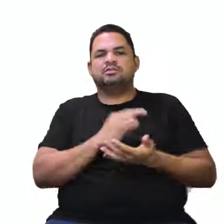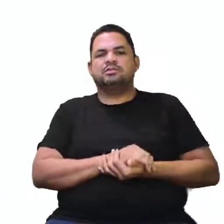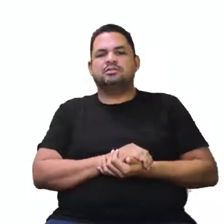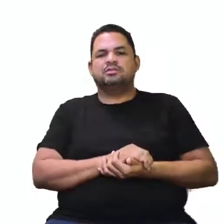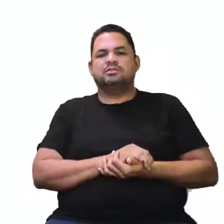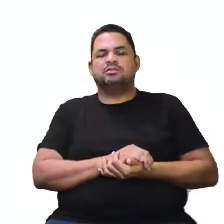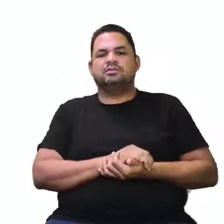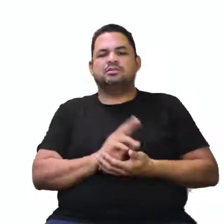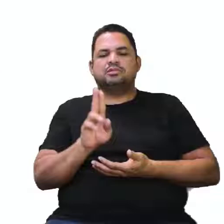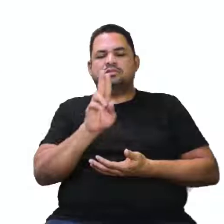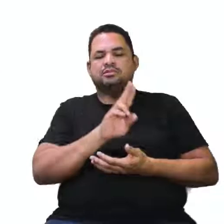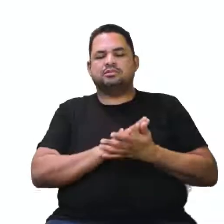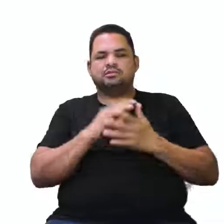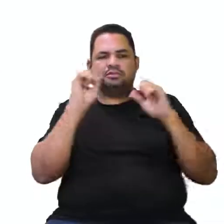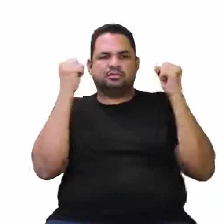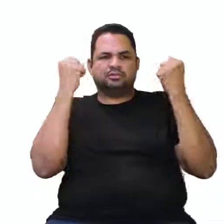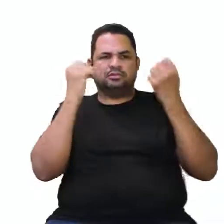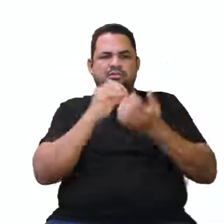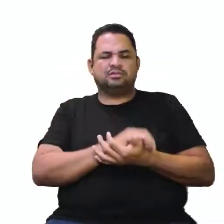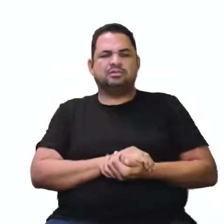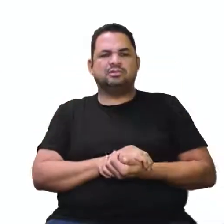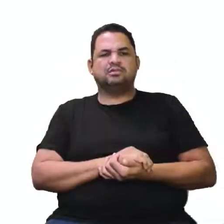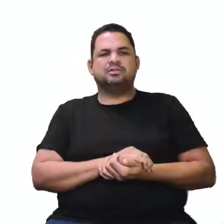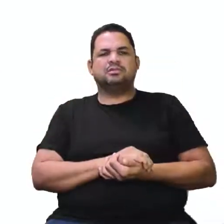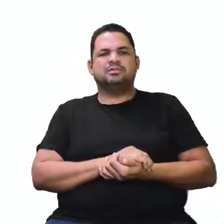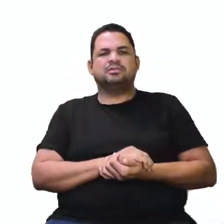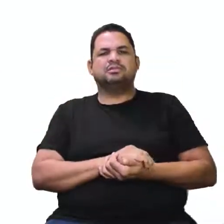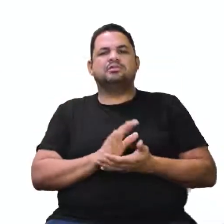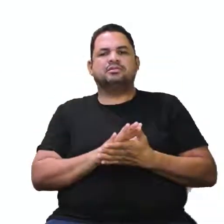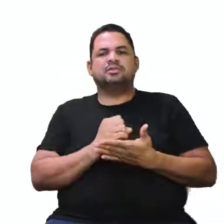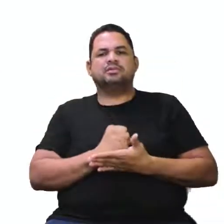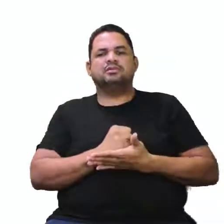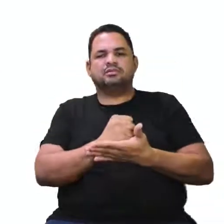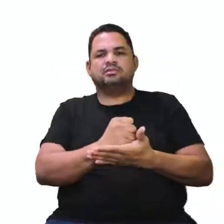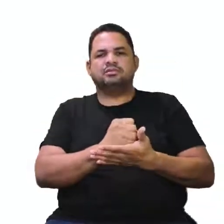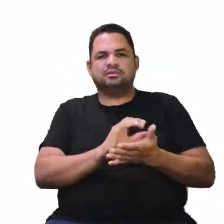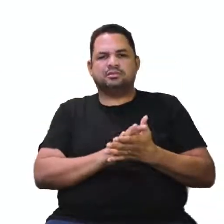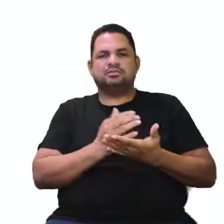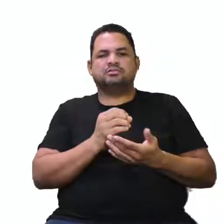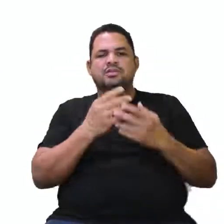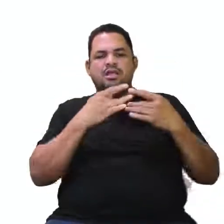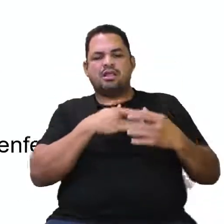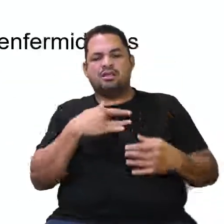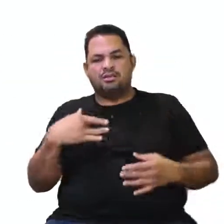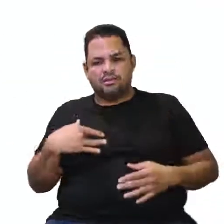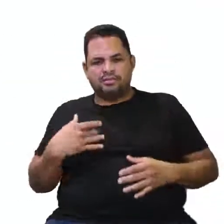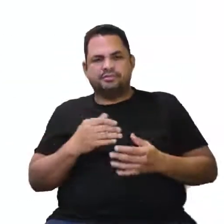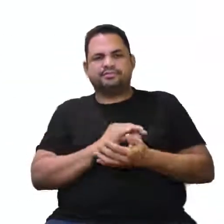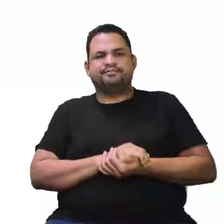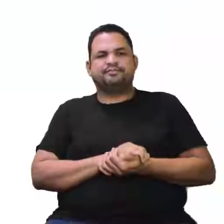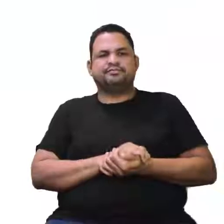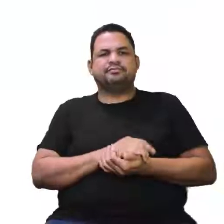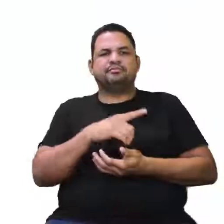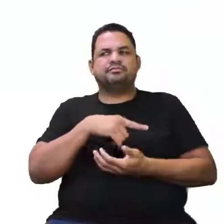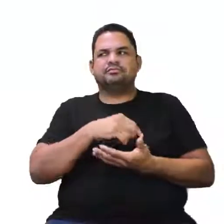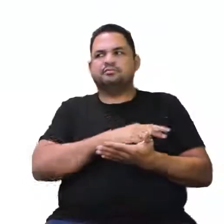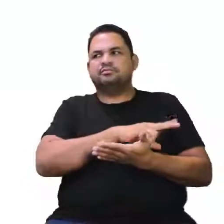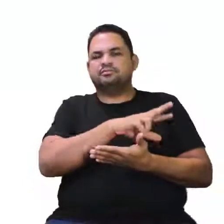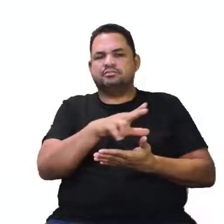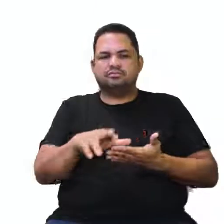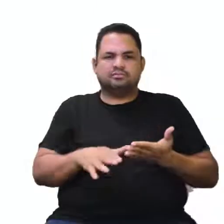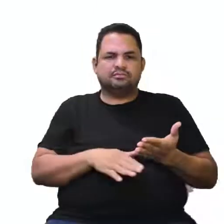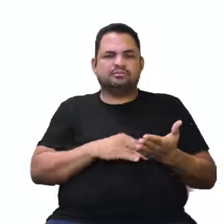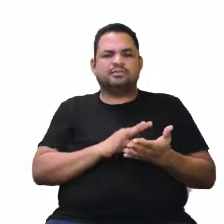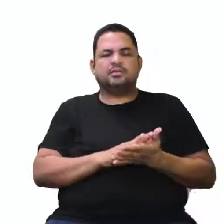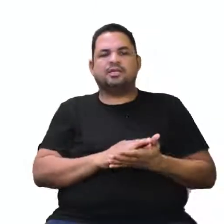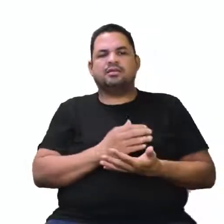aí a utilização do exercício físico, pois ele vai contribuir aí para a tua saúde, né? Ele vai trazer diversos